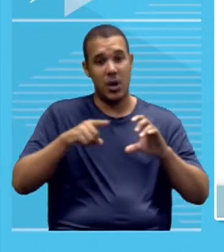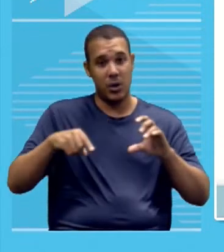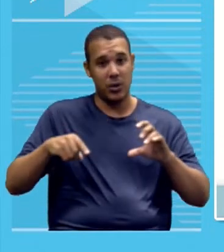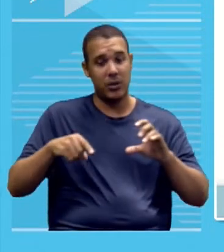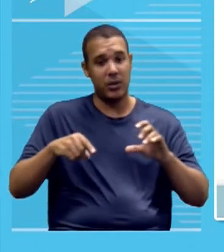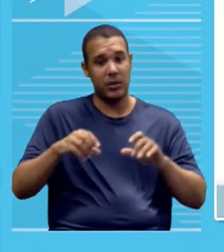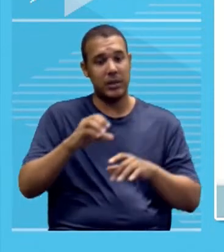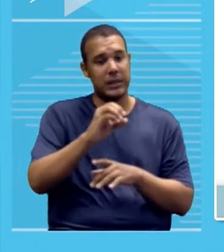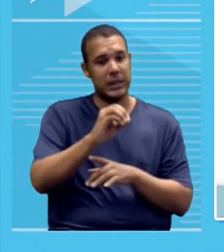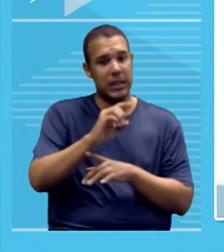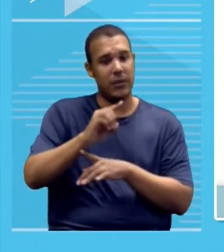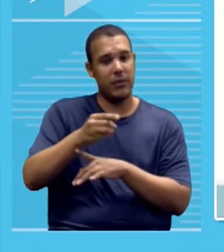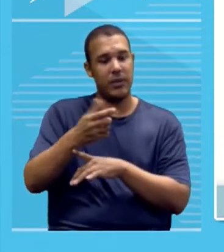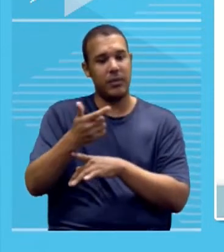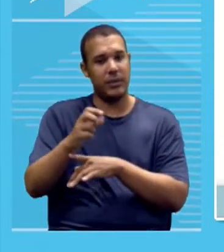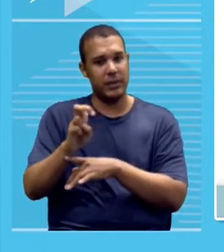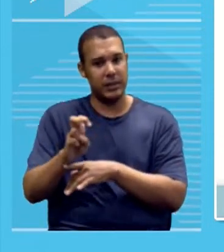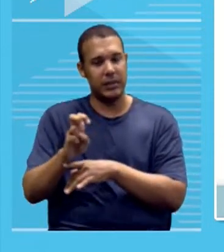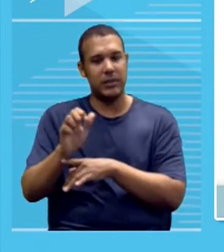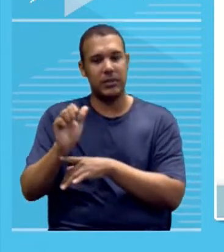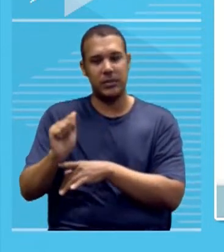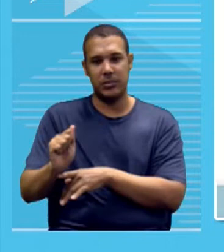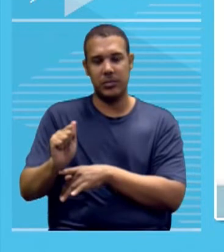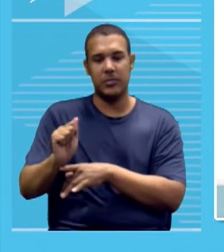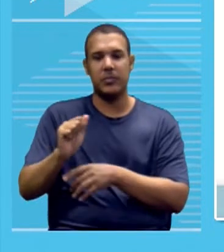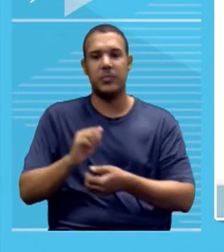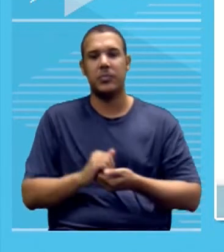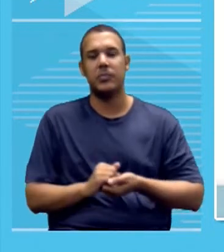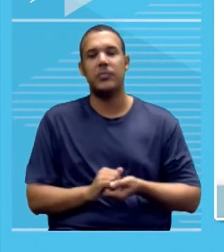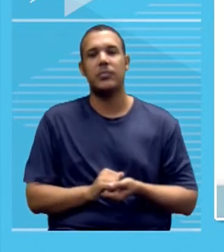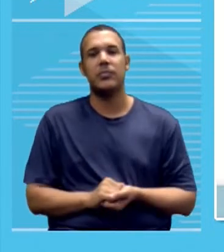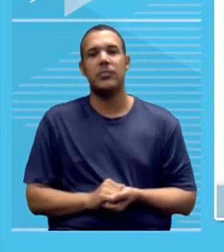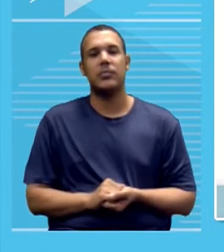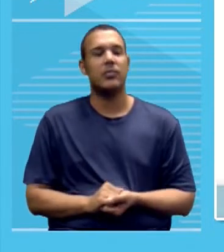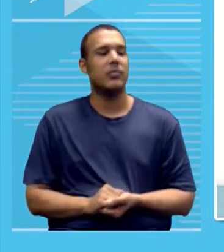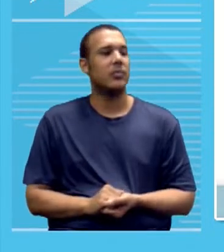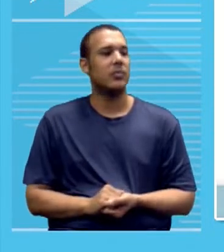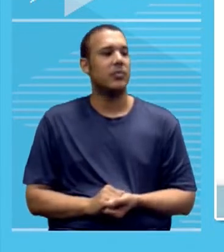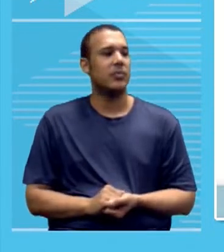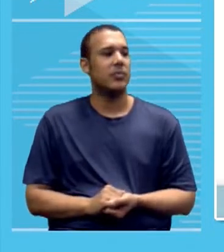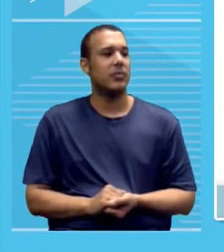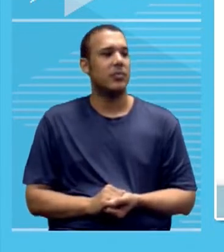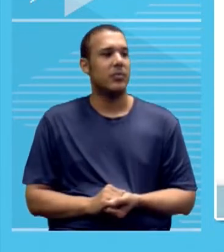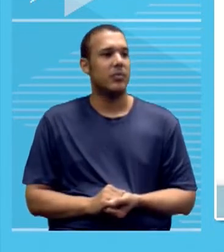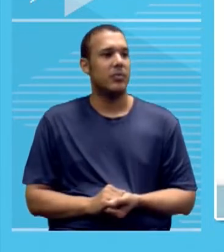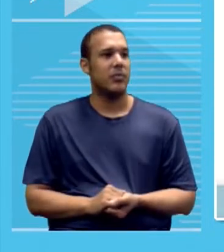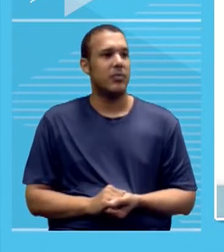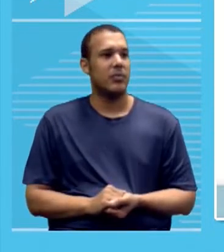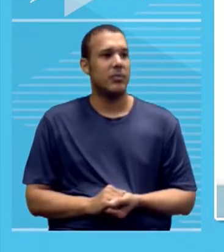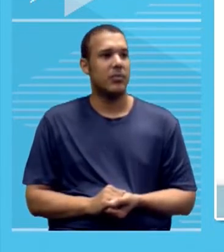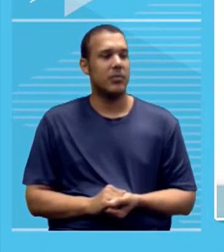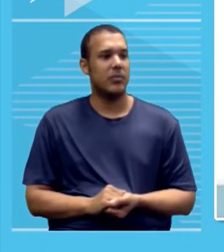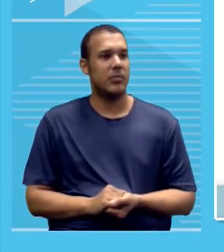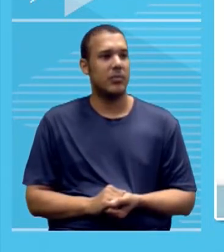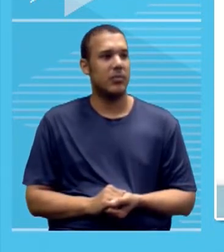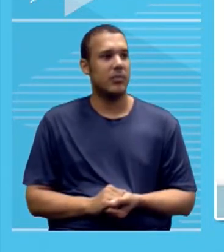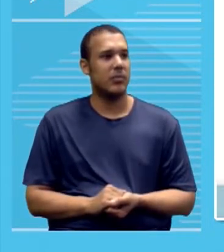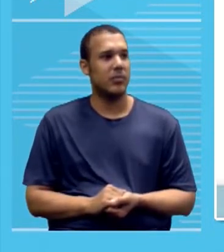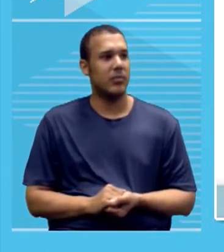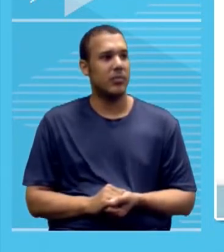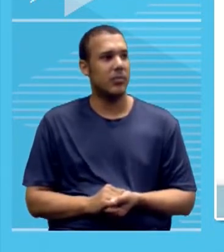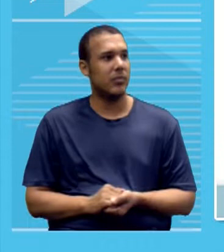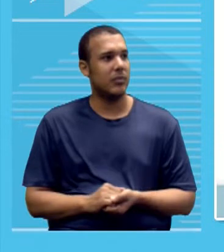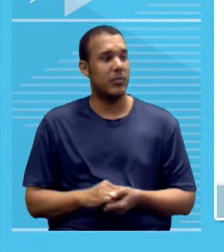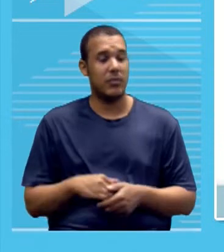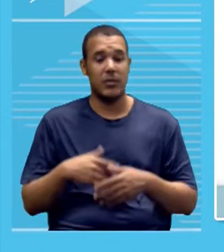de 0,25 amperes, tá bom? Dentro desse meu sistema aí. Ok. Sabendo essa questão,